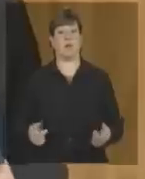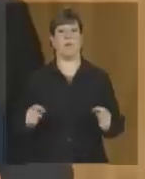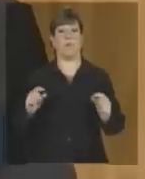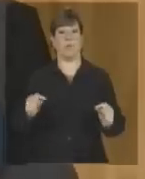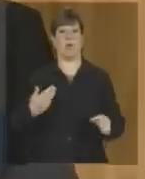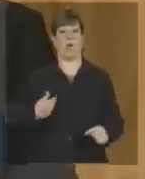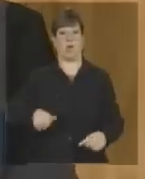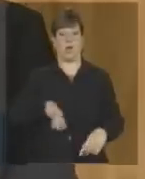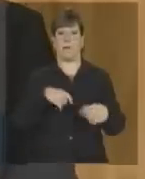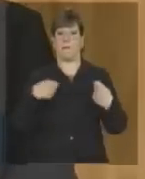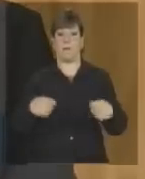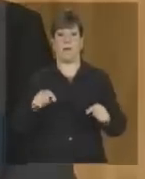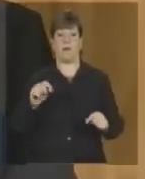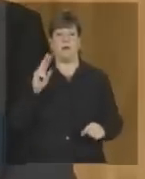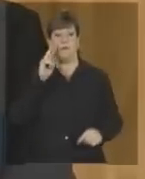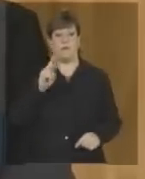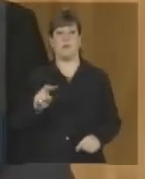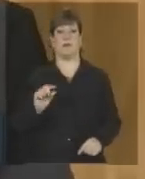através de